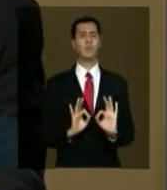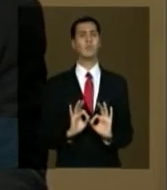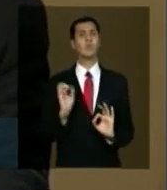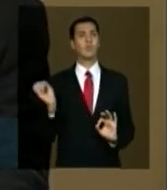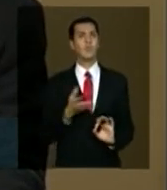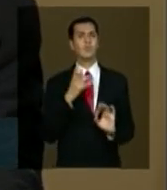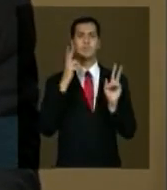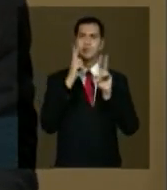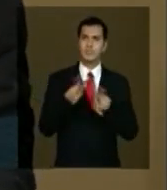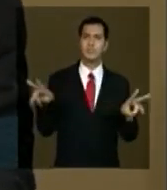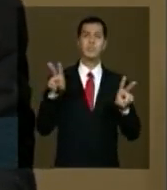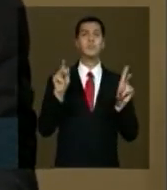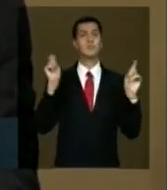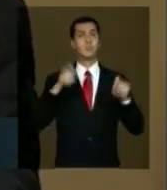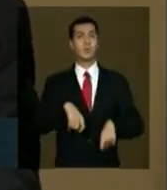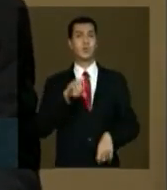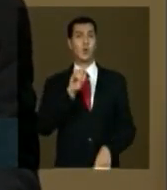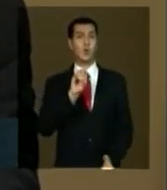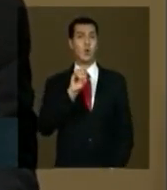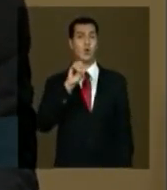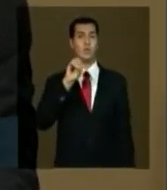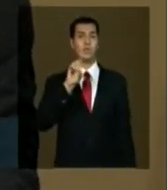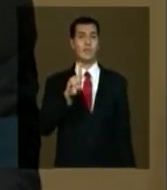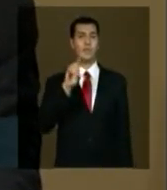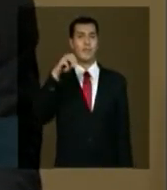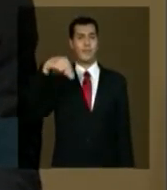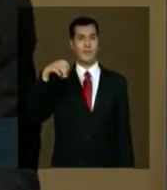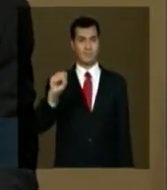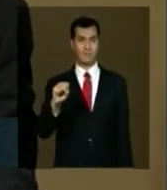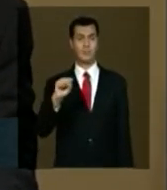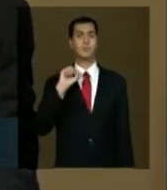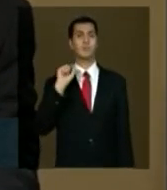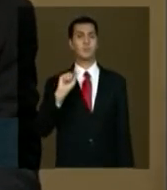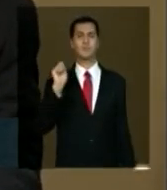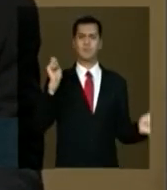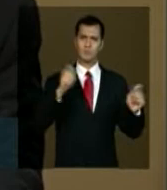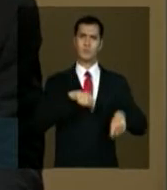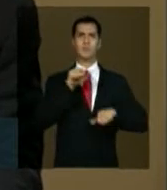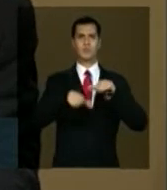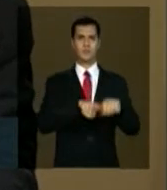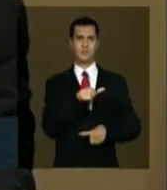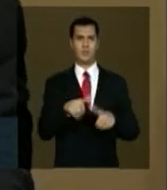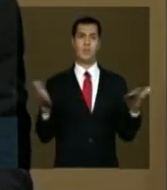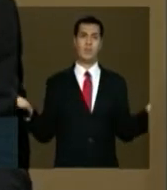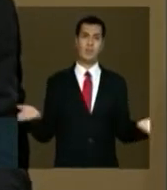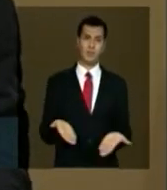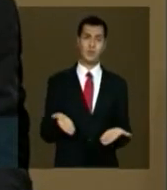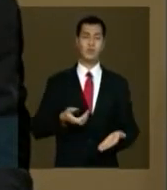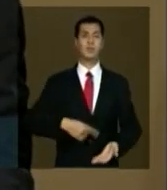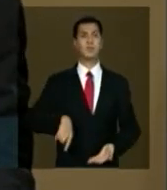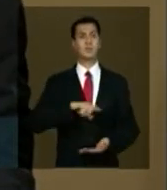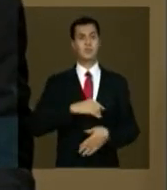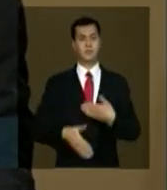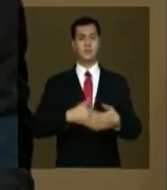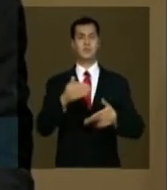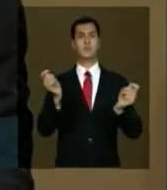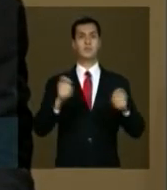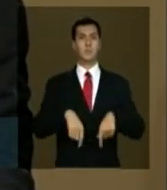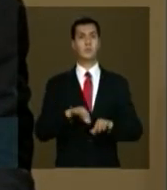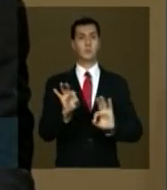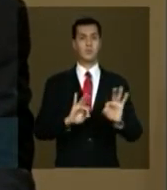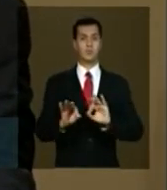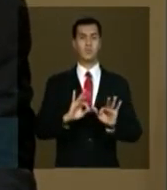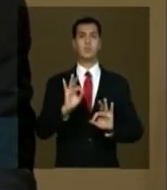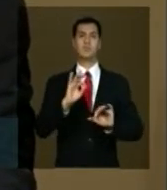odms pode e deve ser preservado neste momento em que se anuncia o início do processo de revisão consideramos